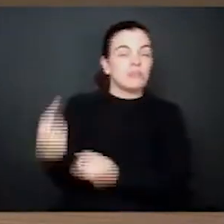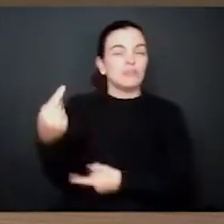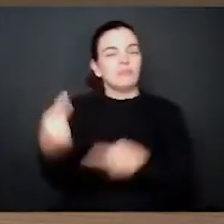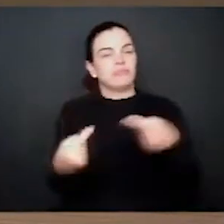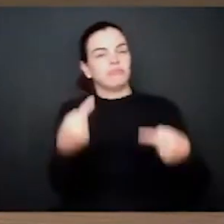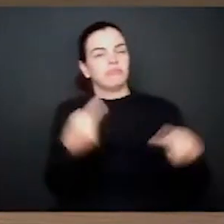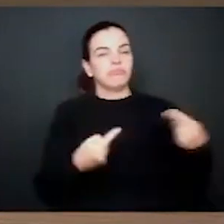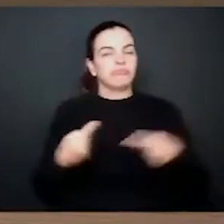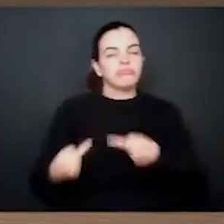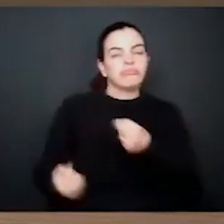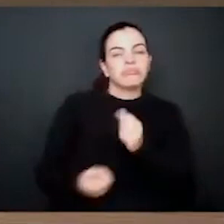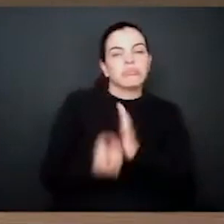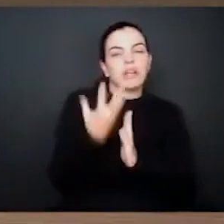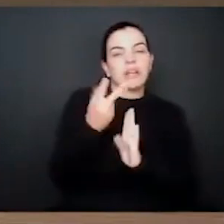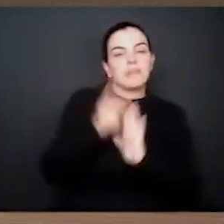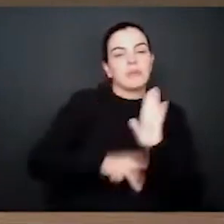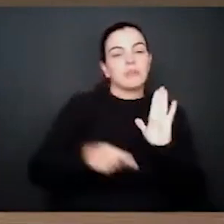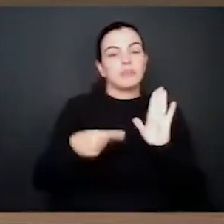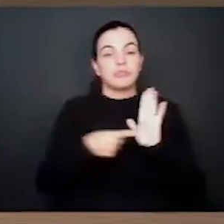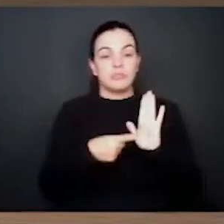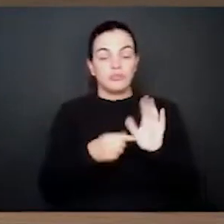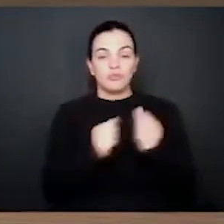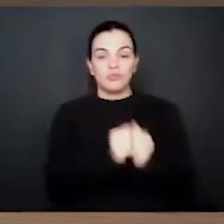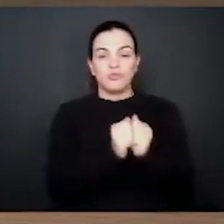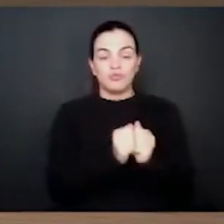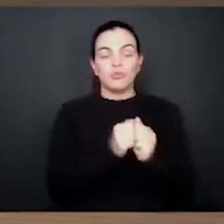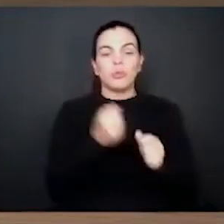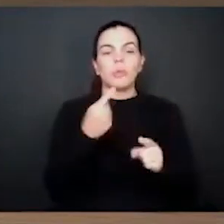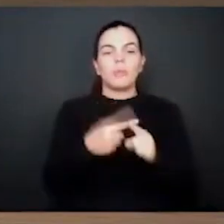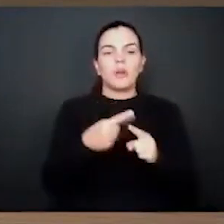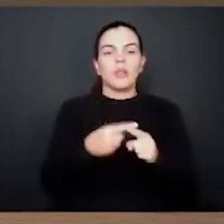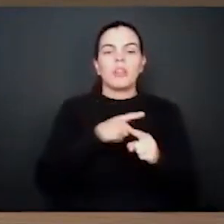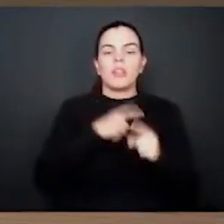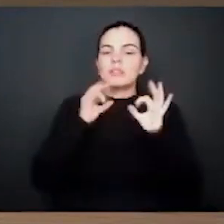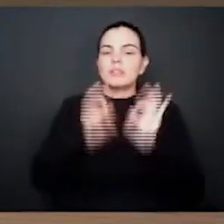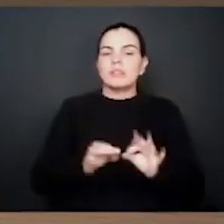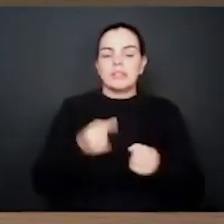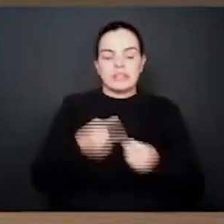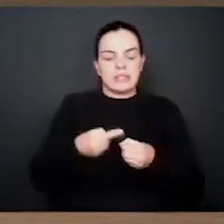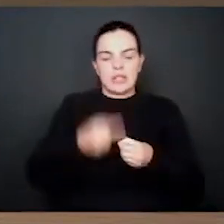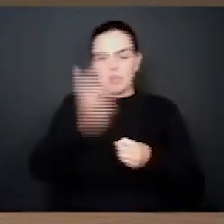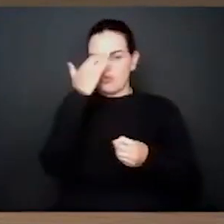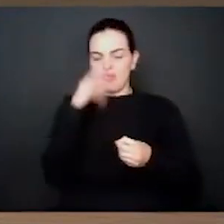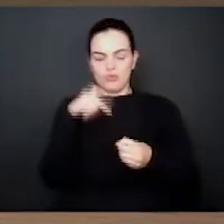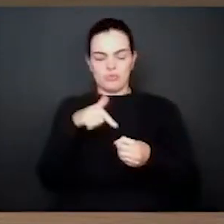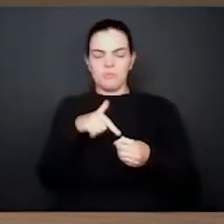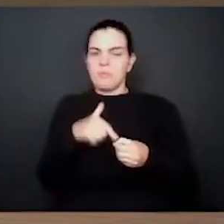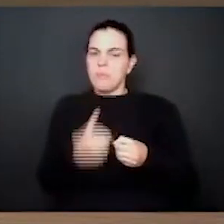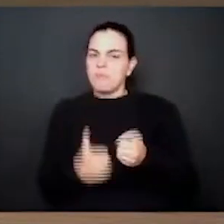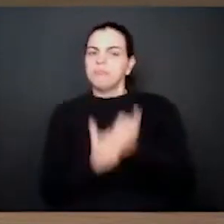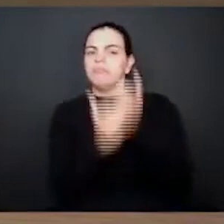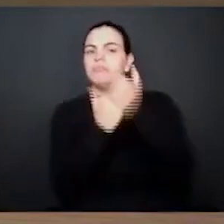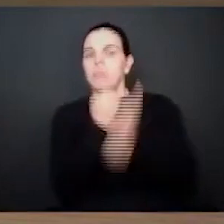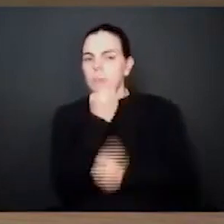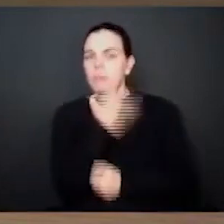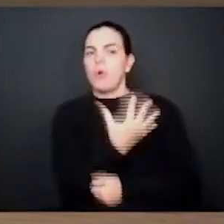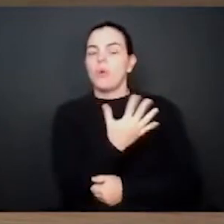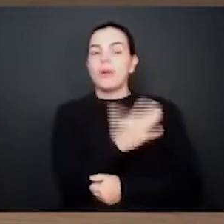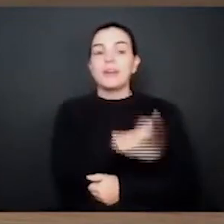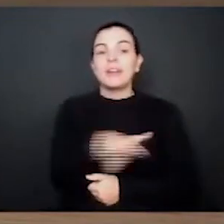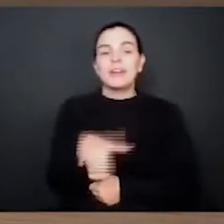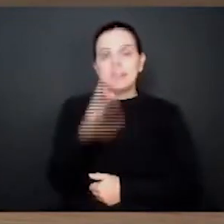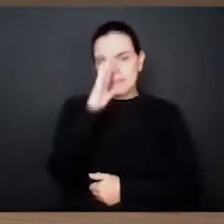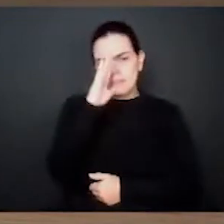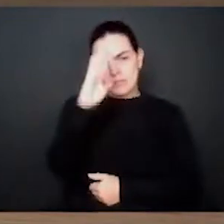desse projeto, que com certeza o município de Curitiba será muito bem, muito beneficiado, e principalmente as nossas crianças, que são o nosso futuro. Parabéns